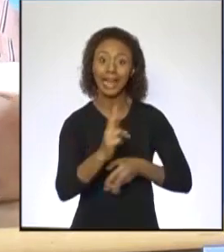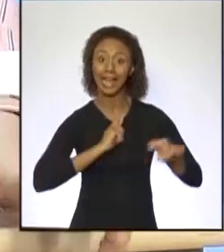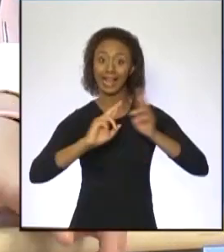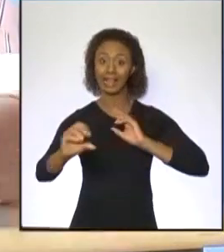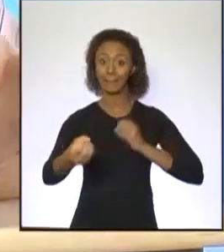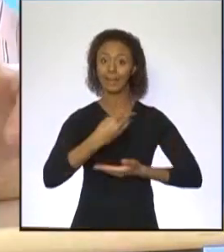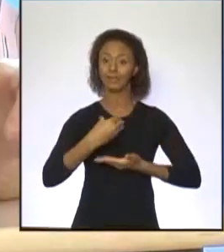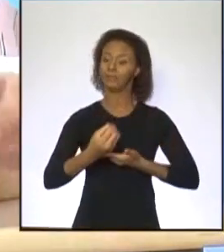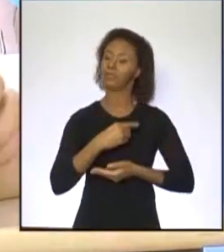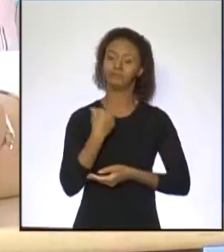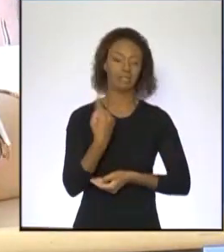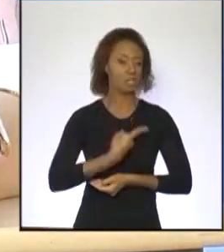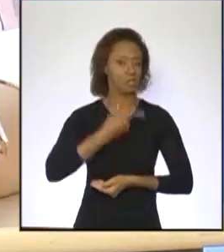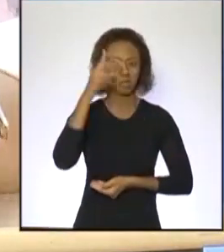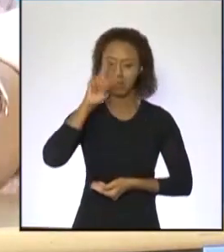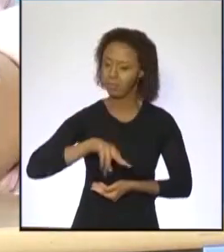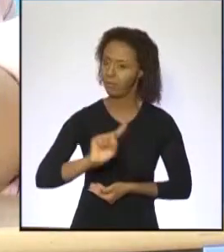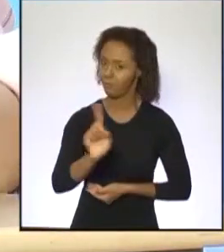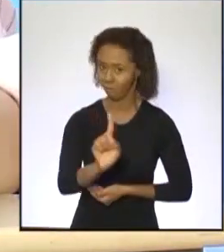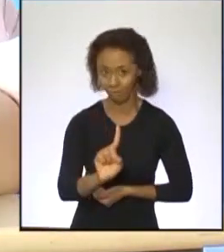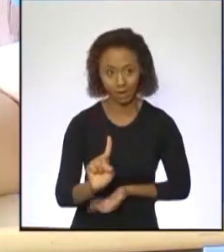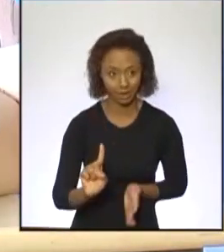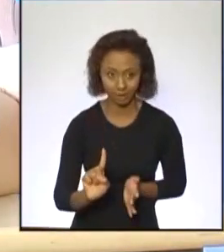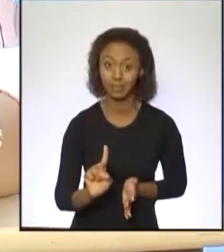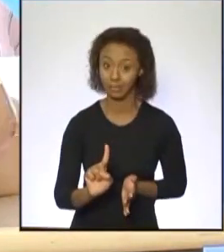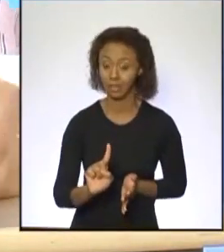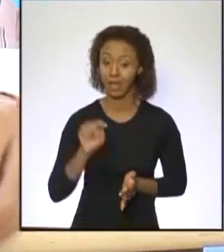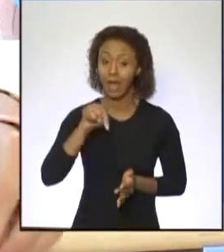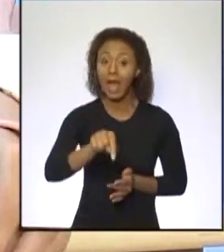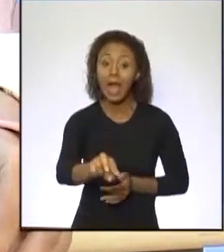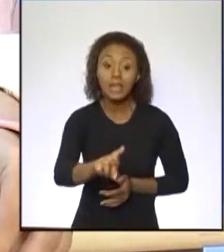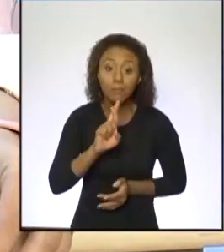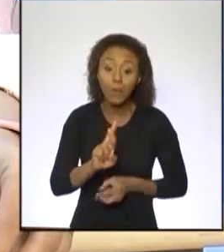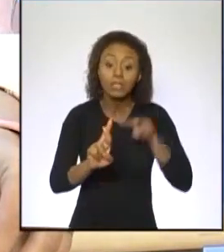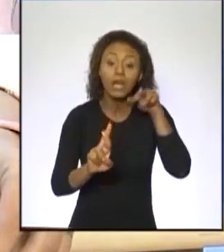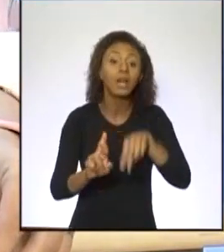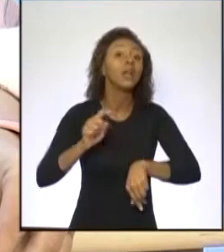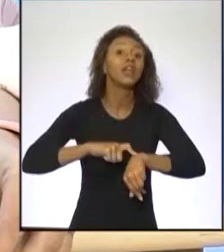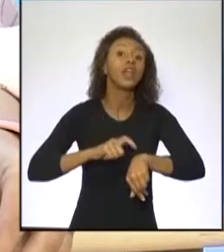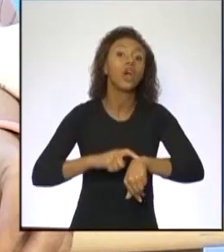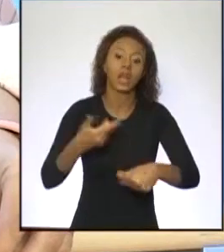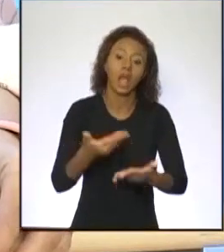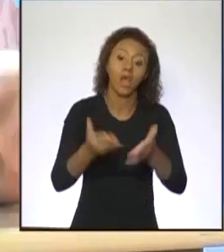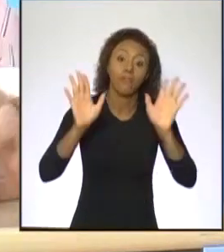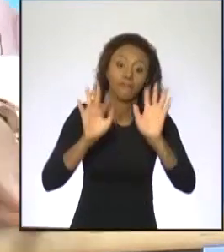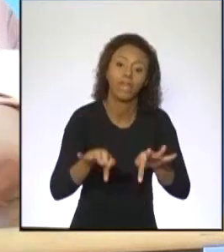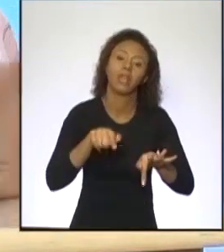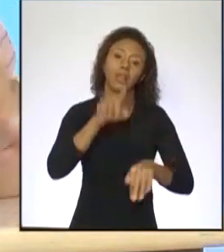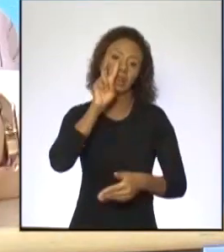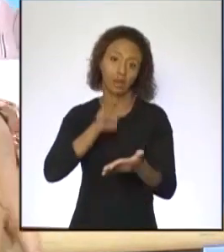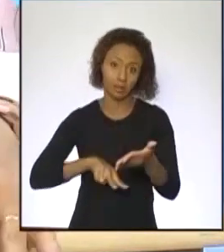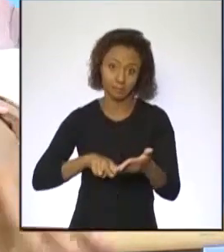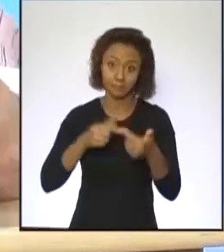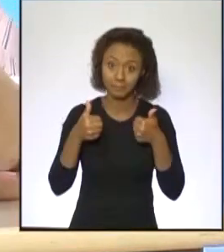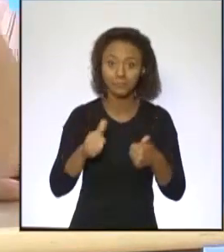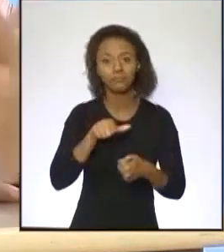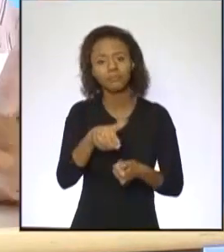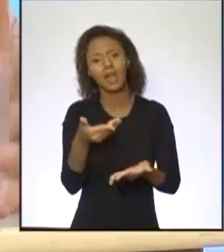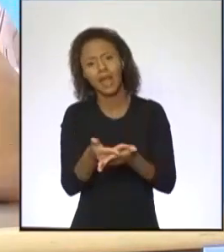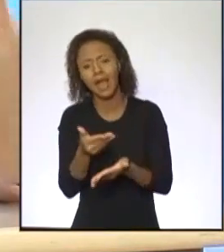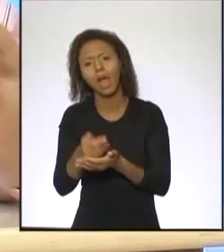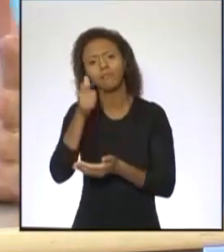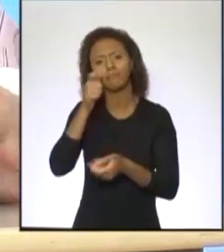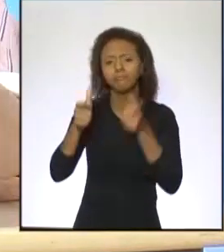nesse momento, porque a gente só vai ver a resposta desse desafio ao fim, ok? Vocês vão acompanhando a aula,